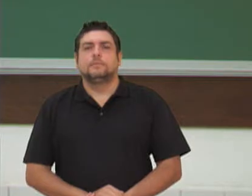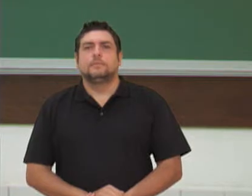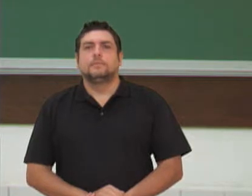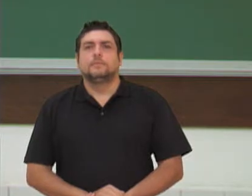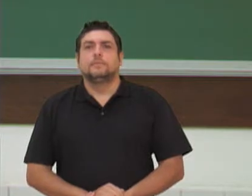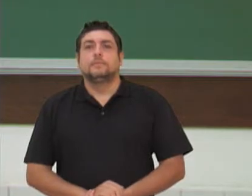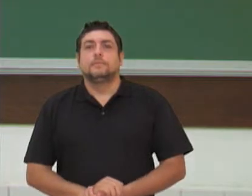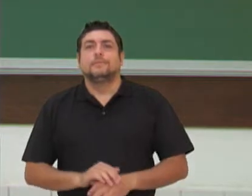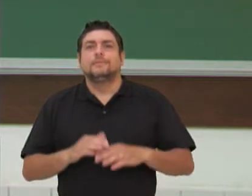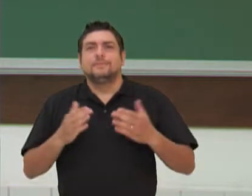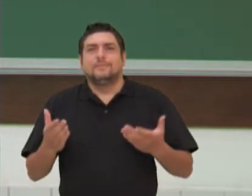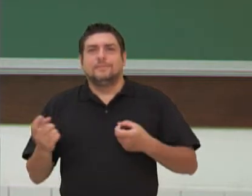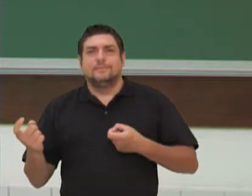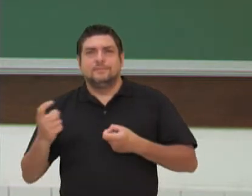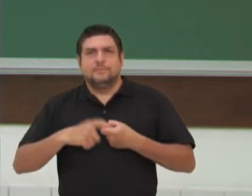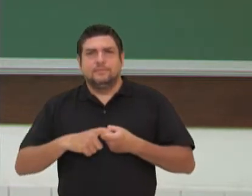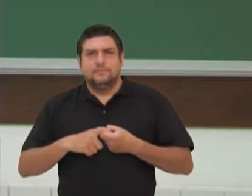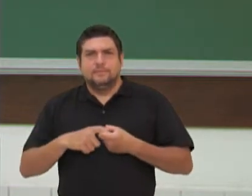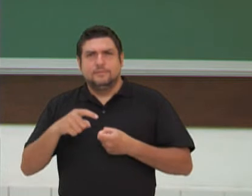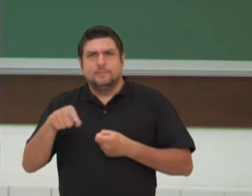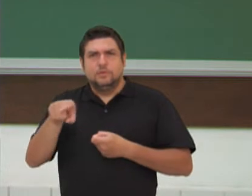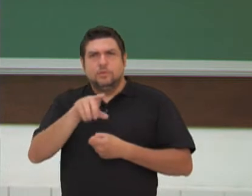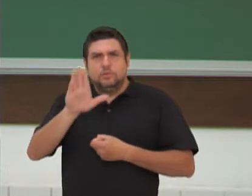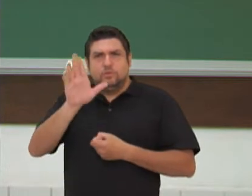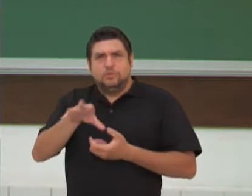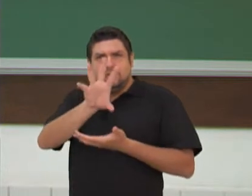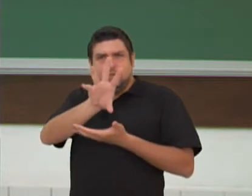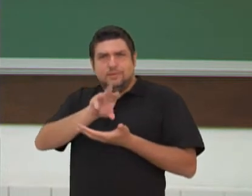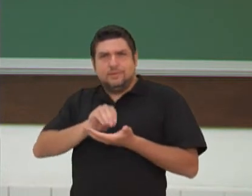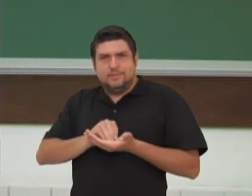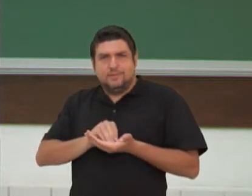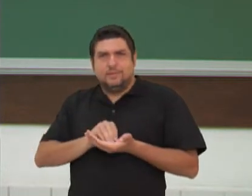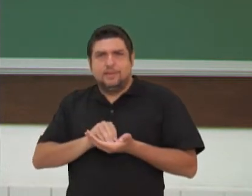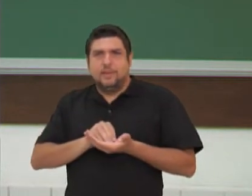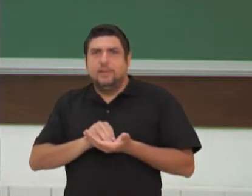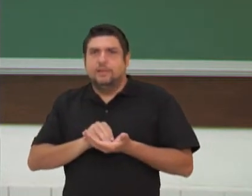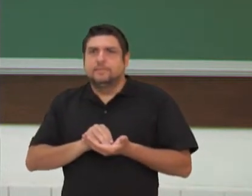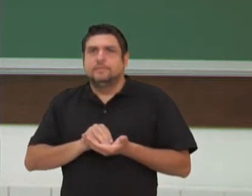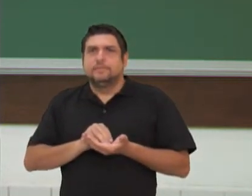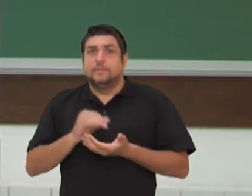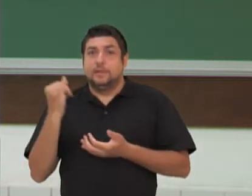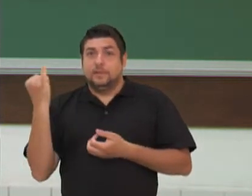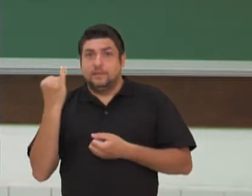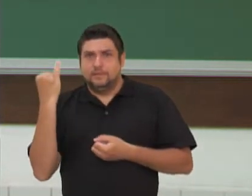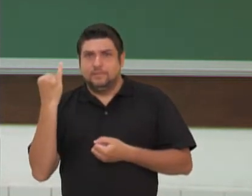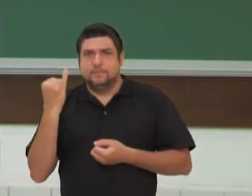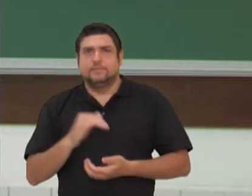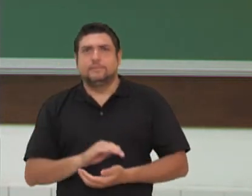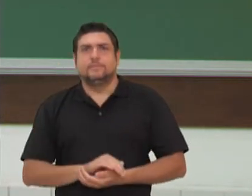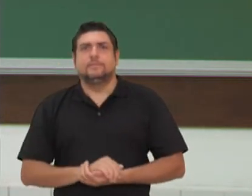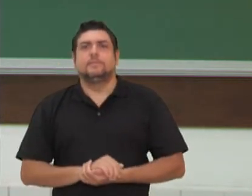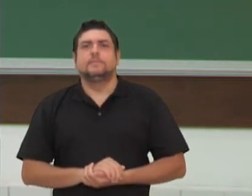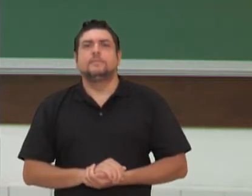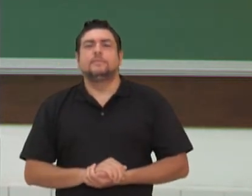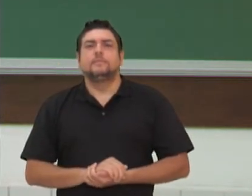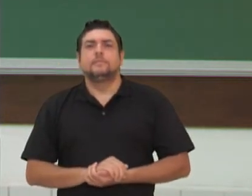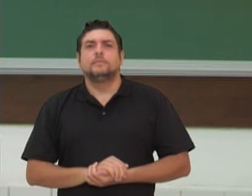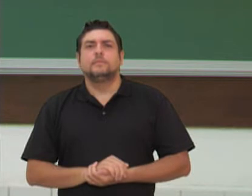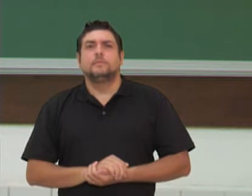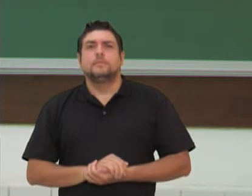Então, volvemos. Anotaram? O professor acredita que vocês anotaram aí. É importante, ok? Bueno, professor,